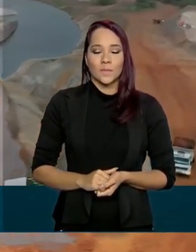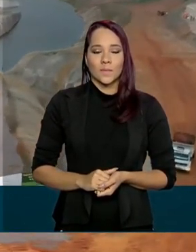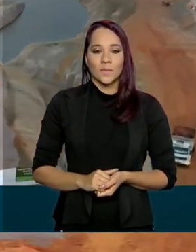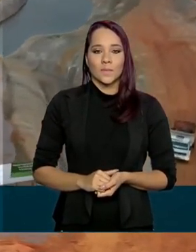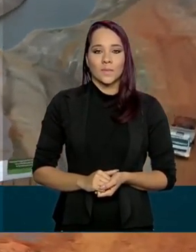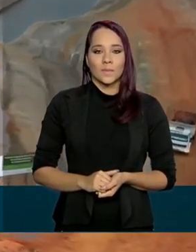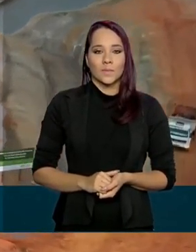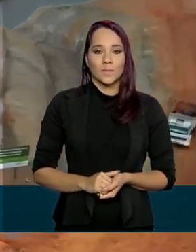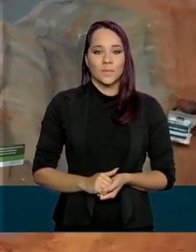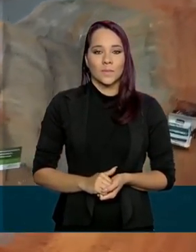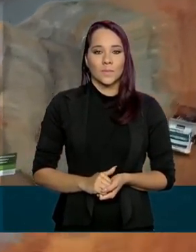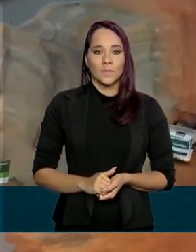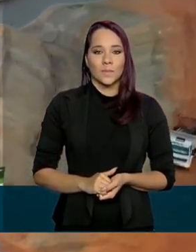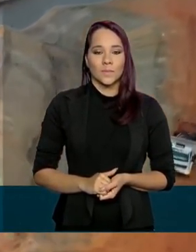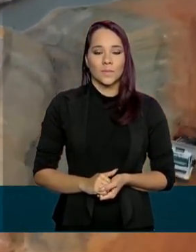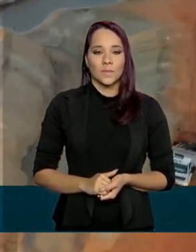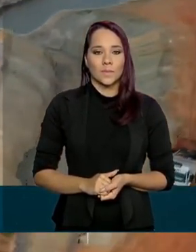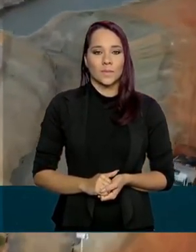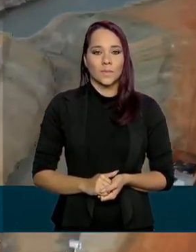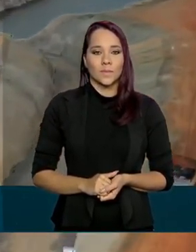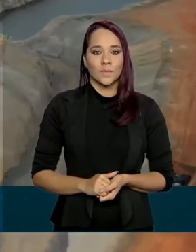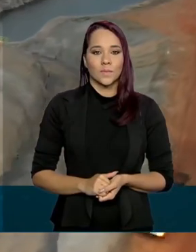e aí